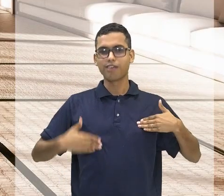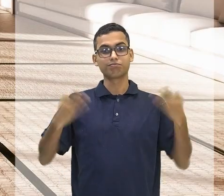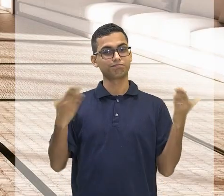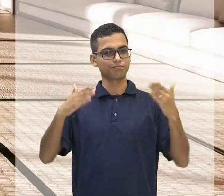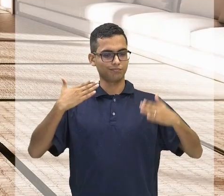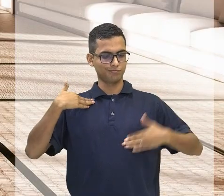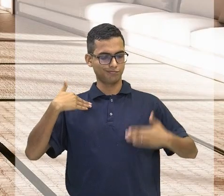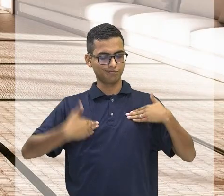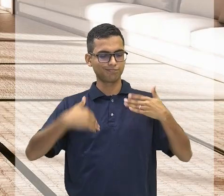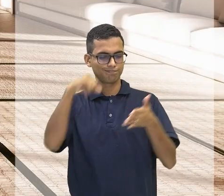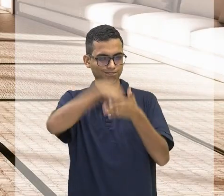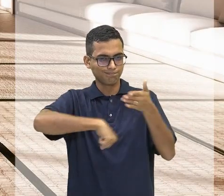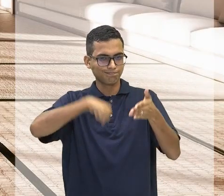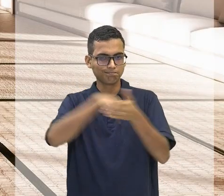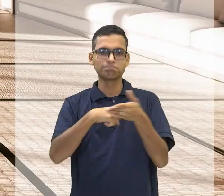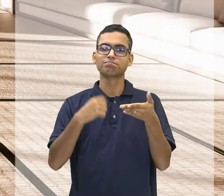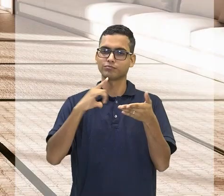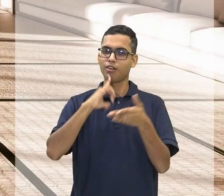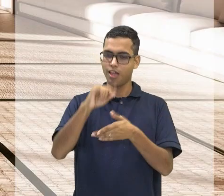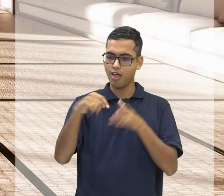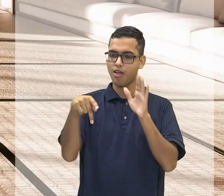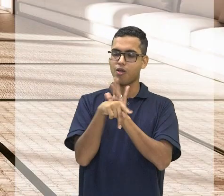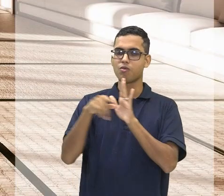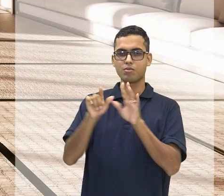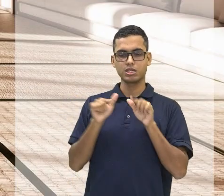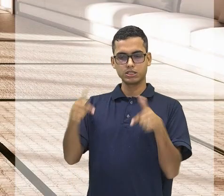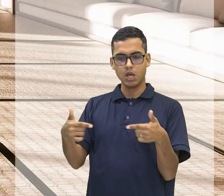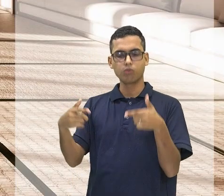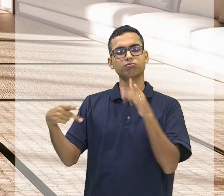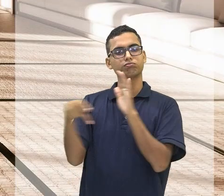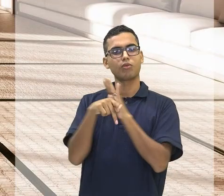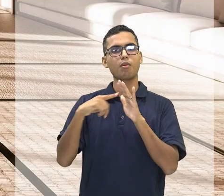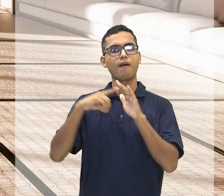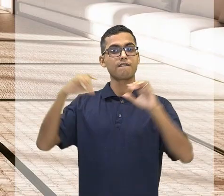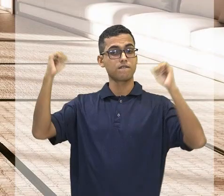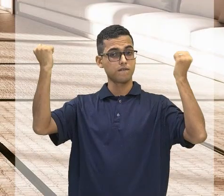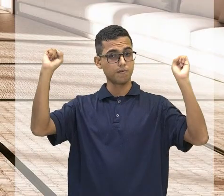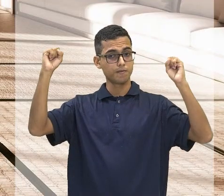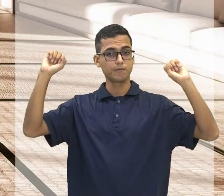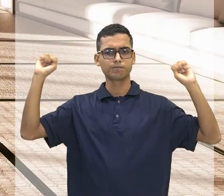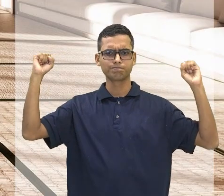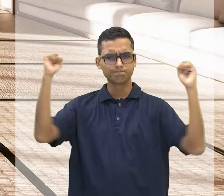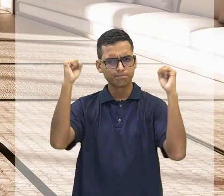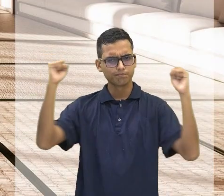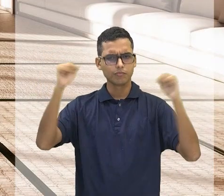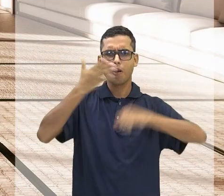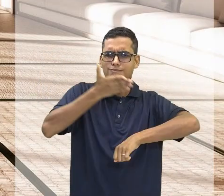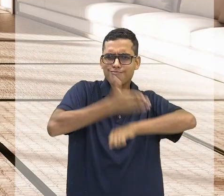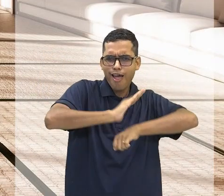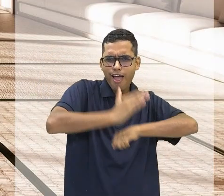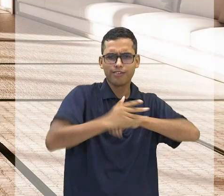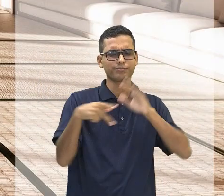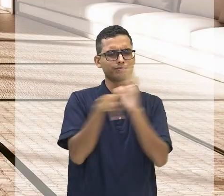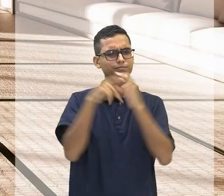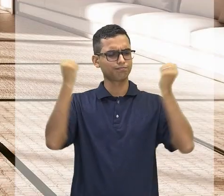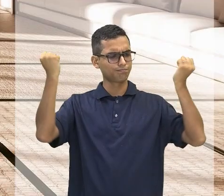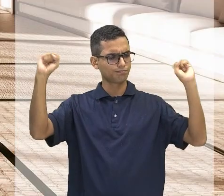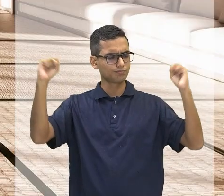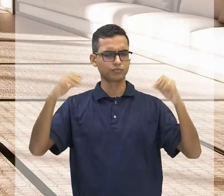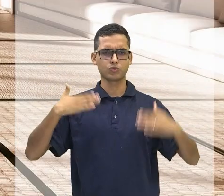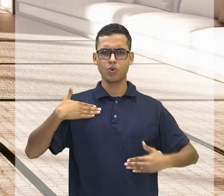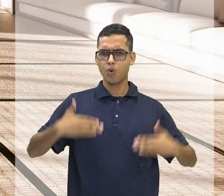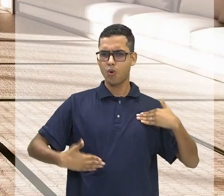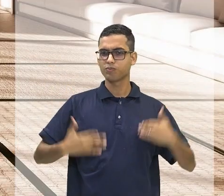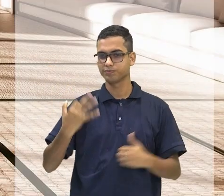arte marcial, é uma dessas atividades que você pode utilizar para se exercitar, não é mesmo?